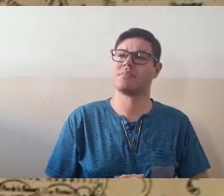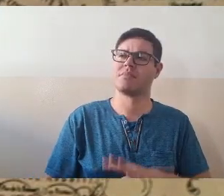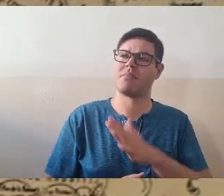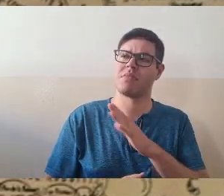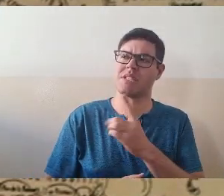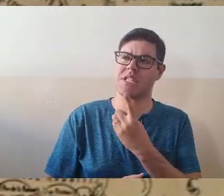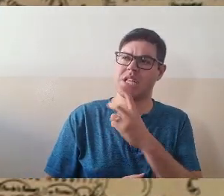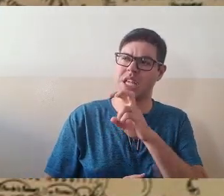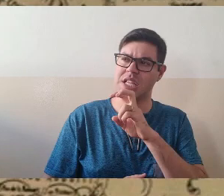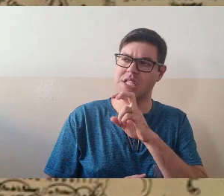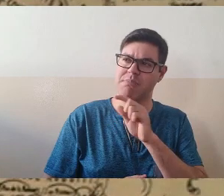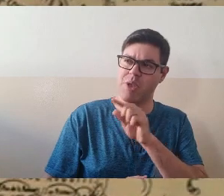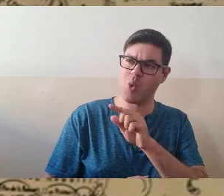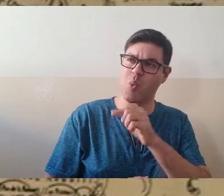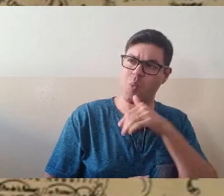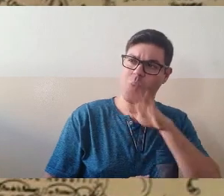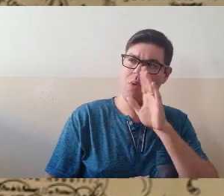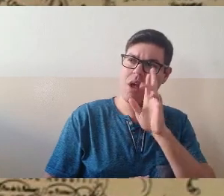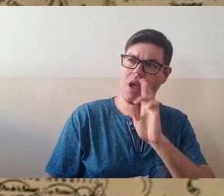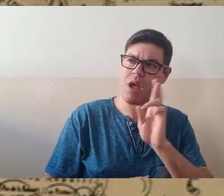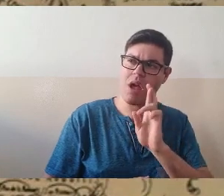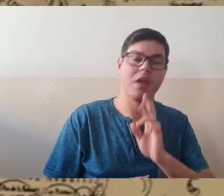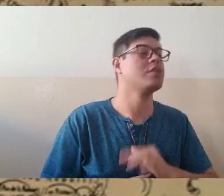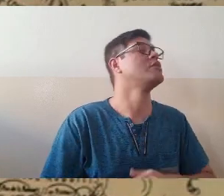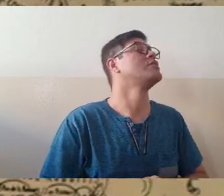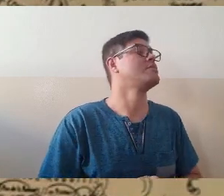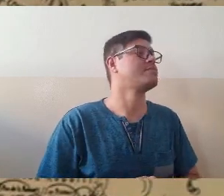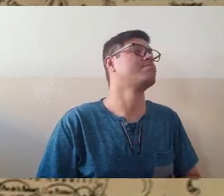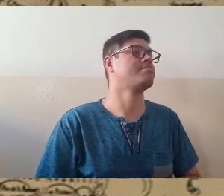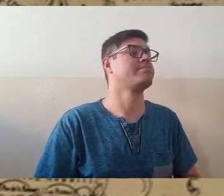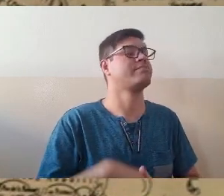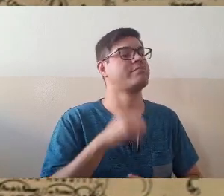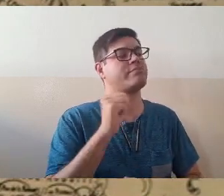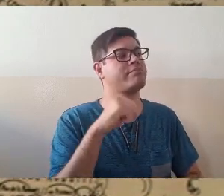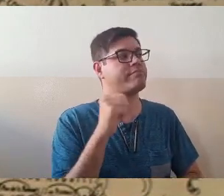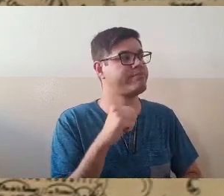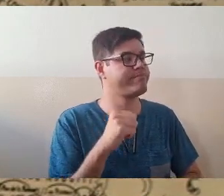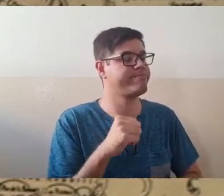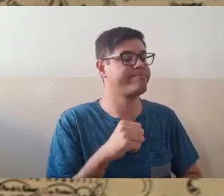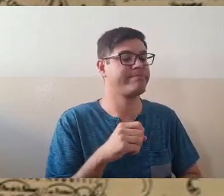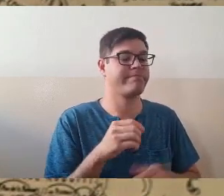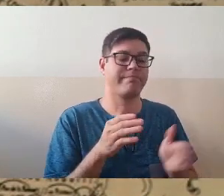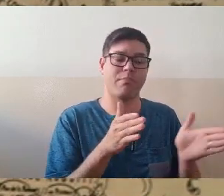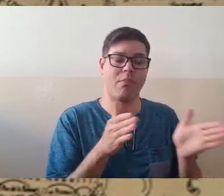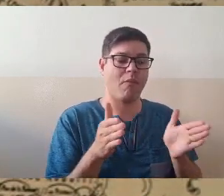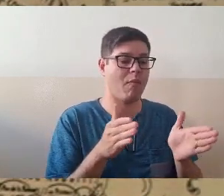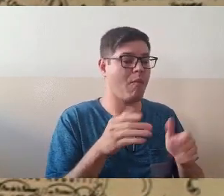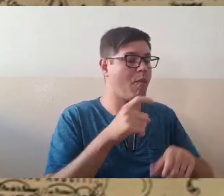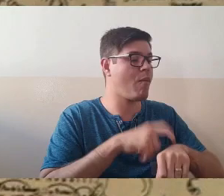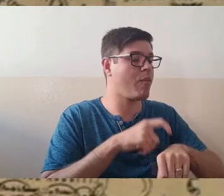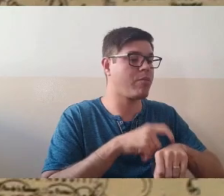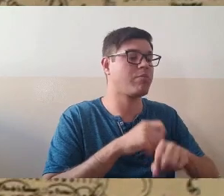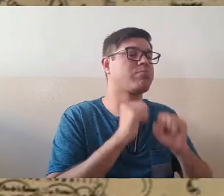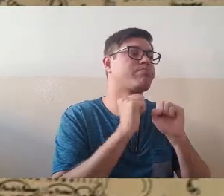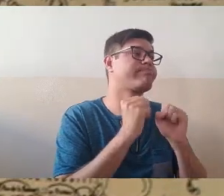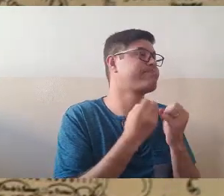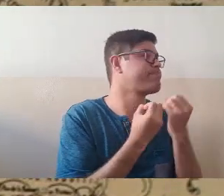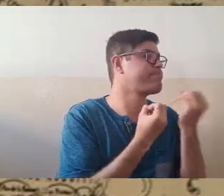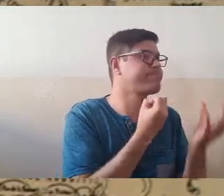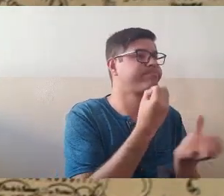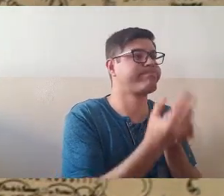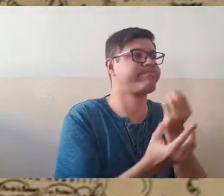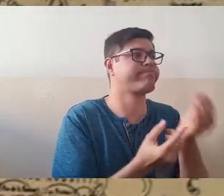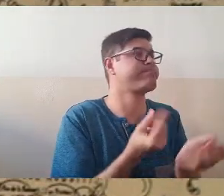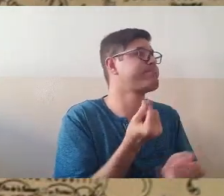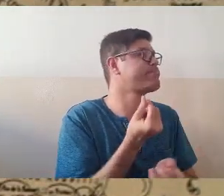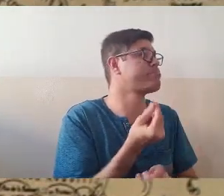mil, mais ou menos. 15 mil. Aproximadamente. É o que nós podemos fazer no momento. E 15 mil para dividir para 15 músicos, por exemplo, dá 1.000 cada um no